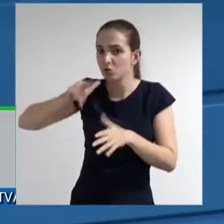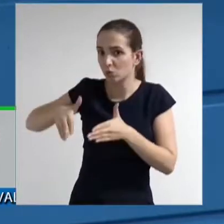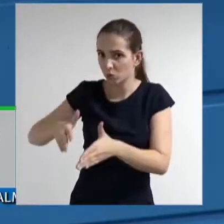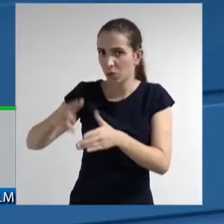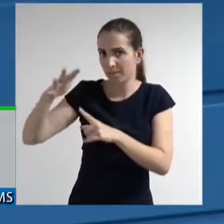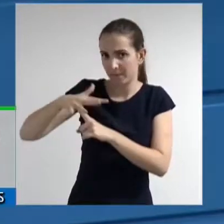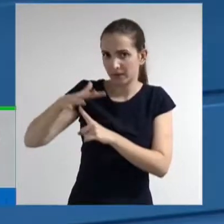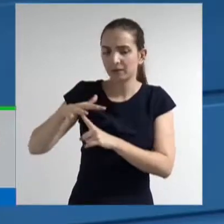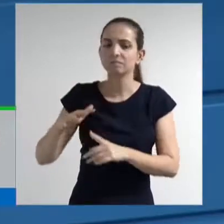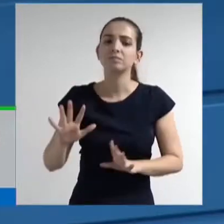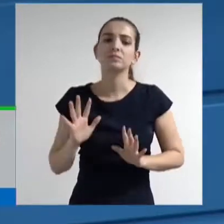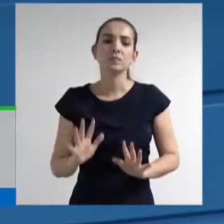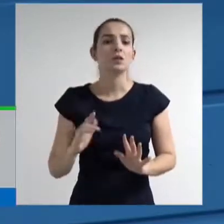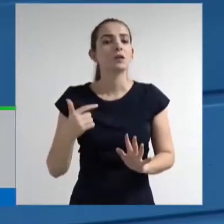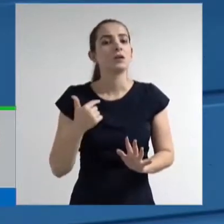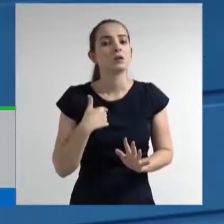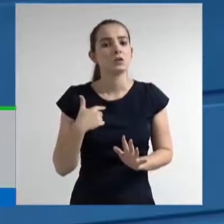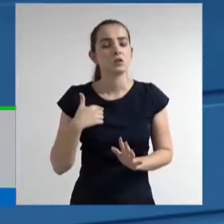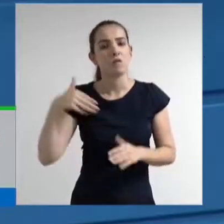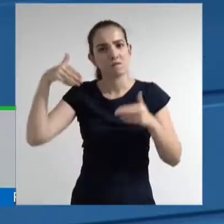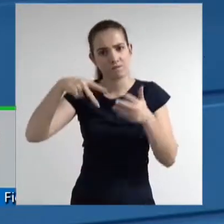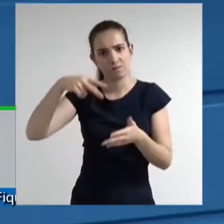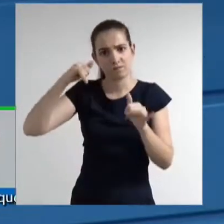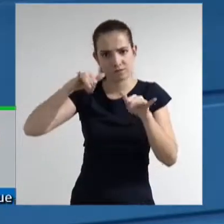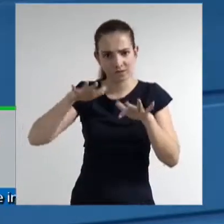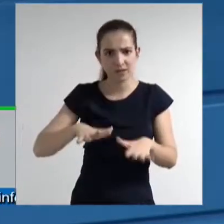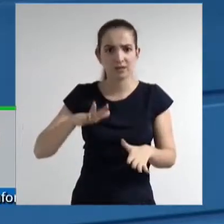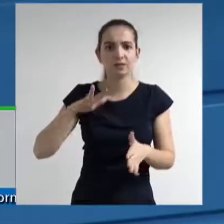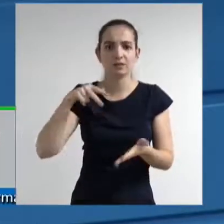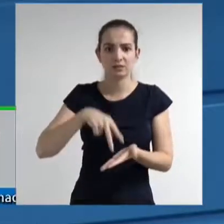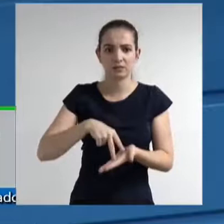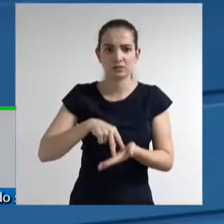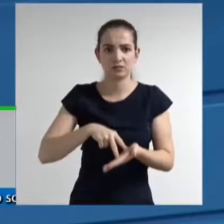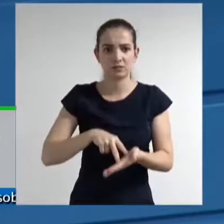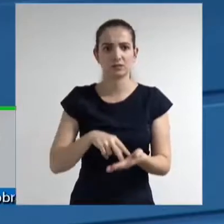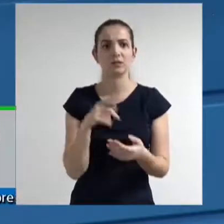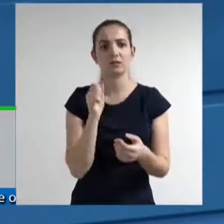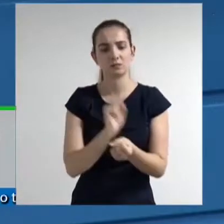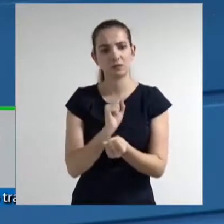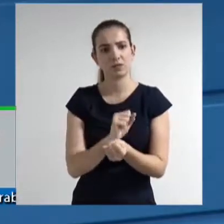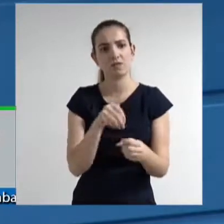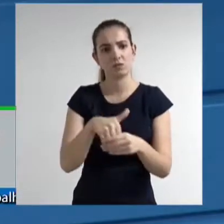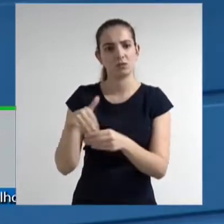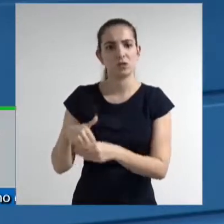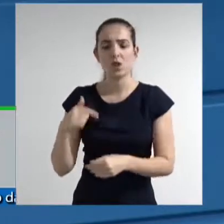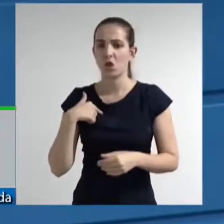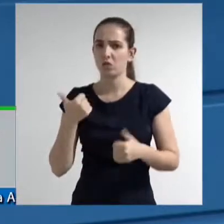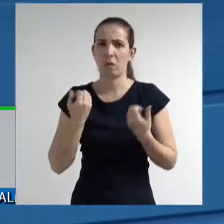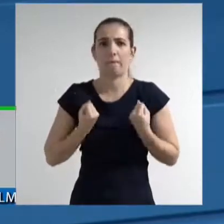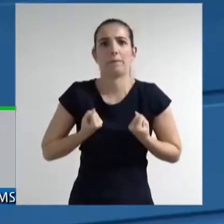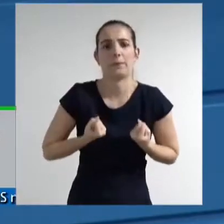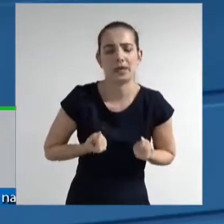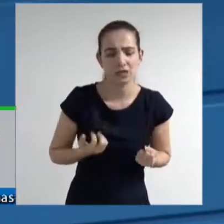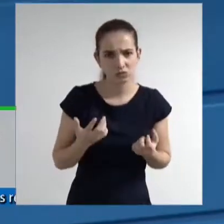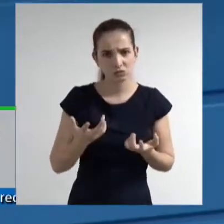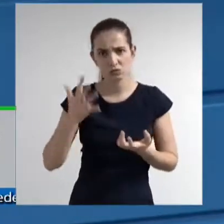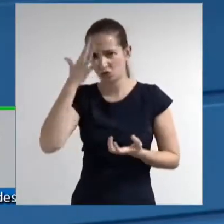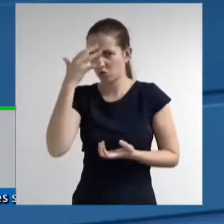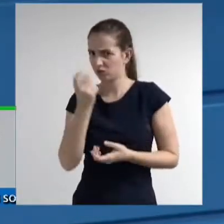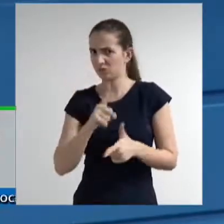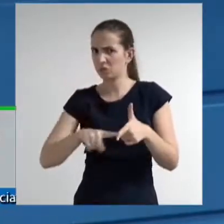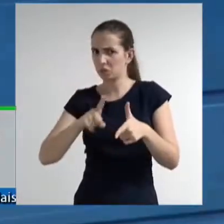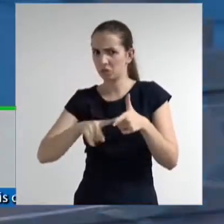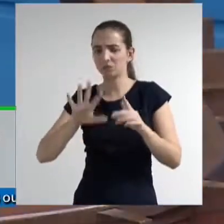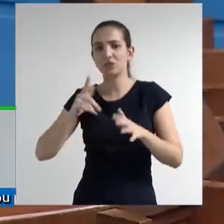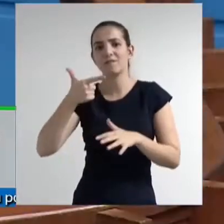problema, disse aos pares, não saio daqui enquanto não votar, não vou carregar esse ônus, esse peso nas minhas costas de não ter resolvido um problema